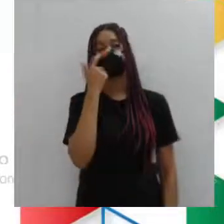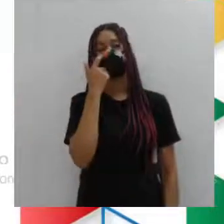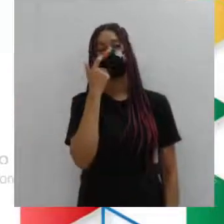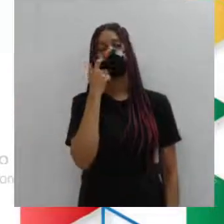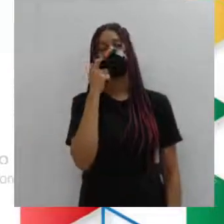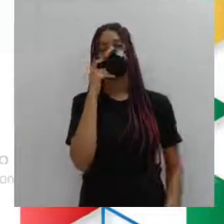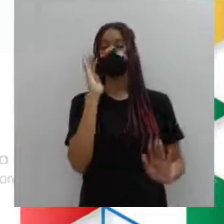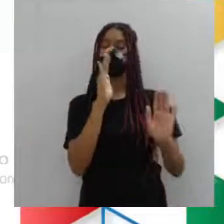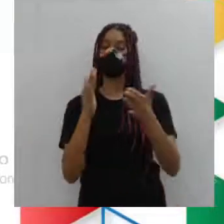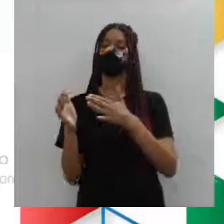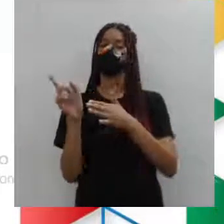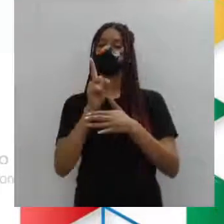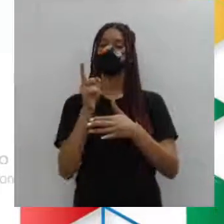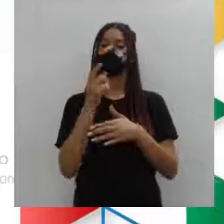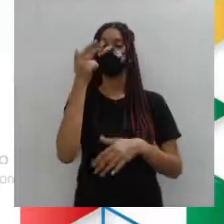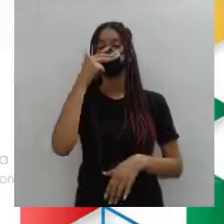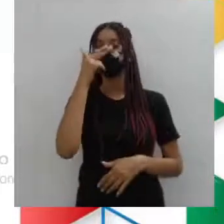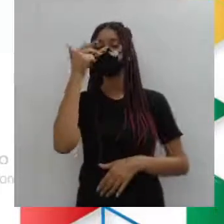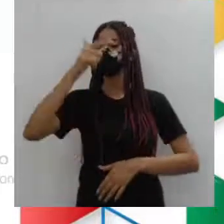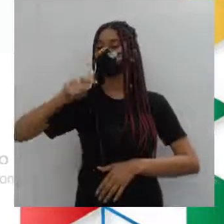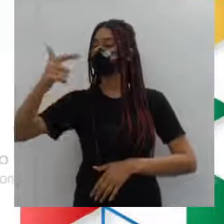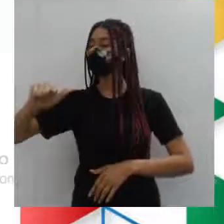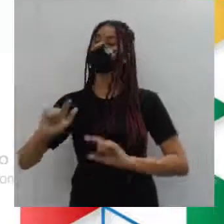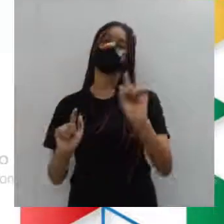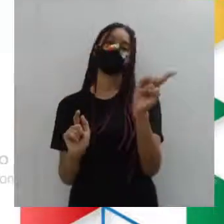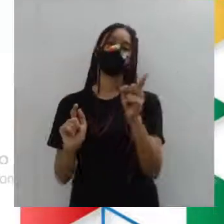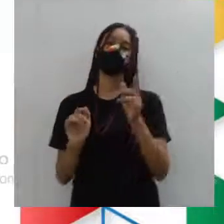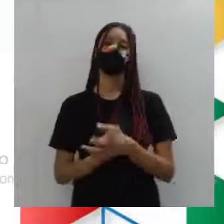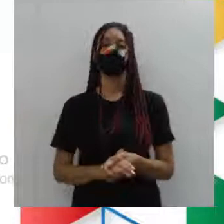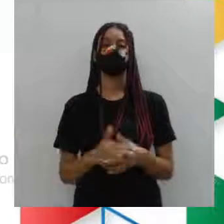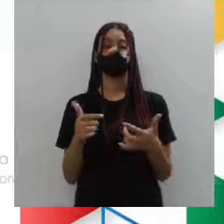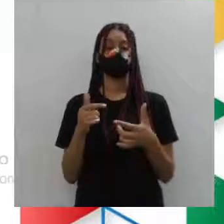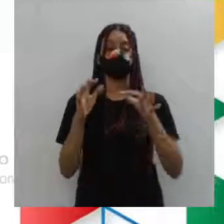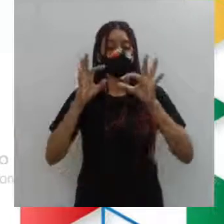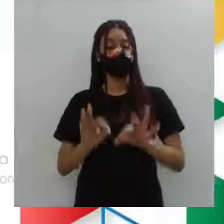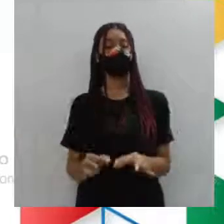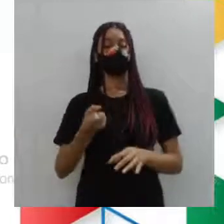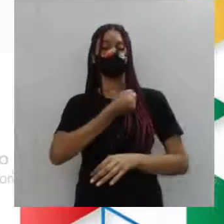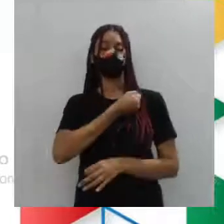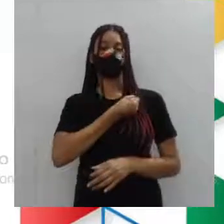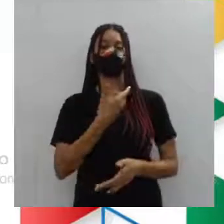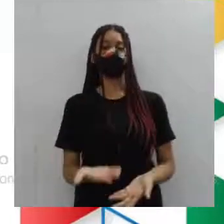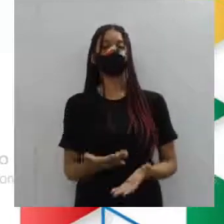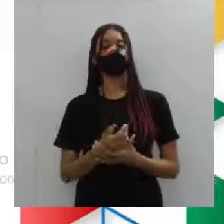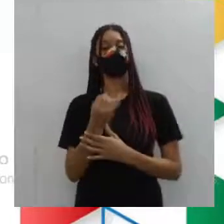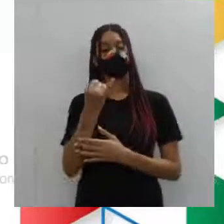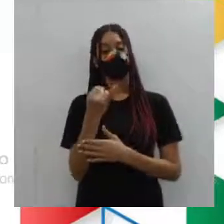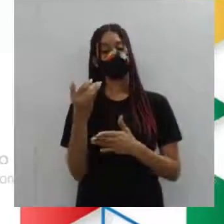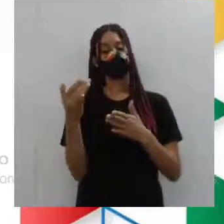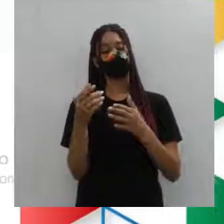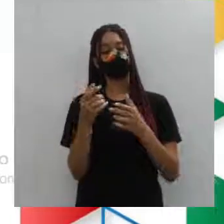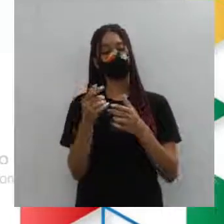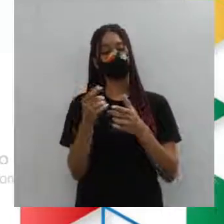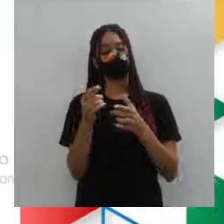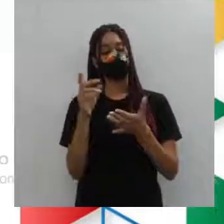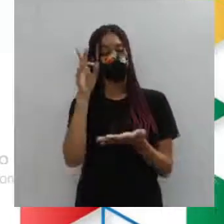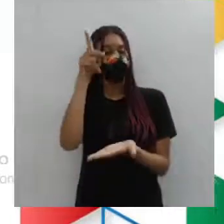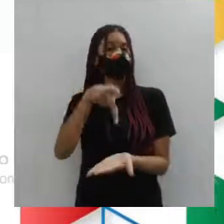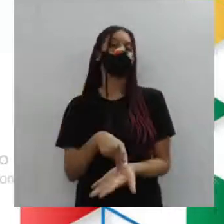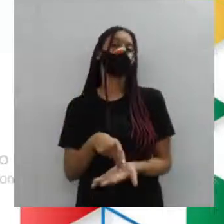as ordens, elas não se repetem. Então, eu não tenho uma precisão desse número. Se a medida real já não